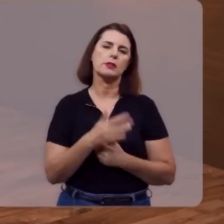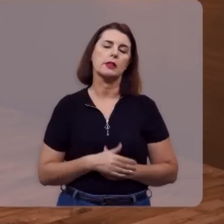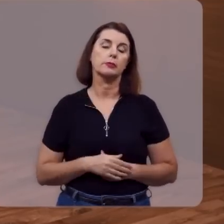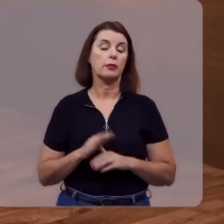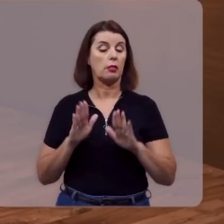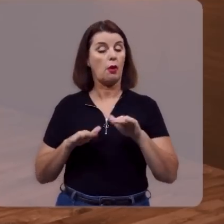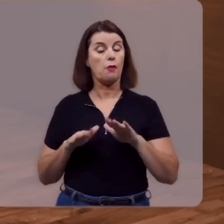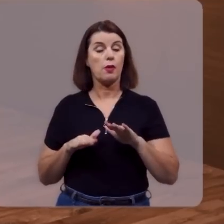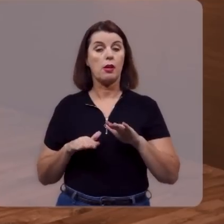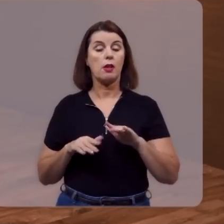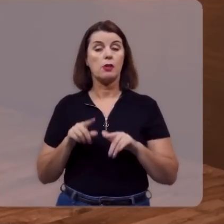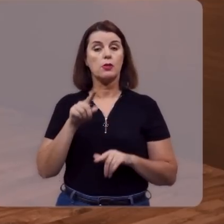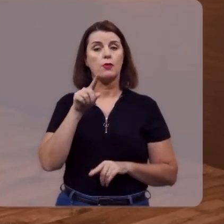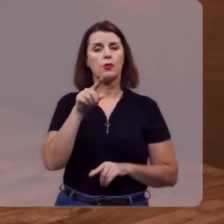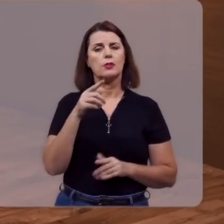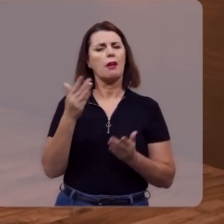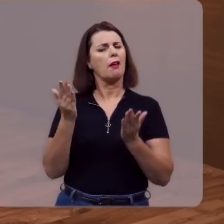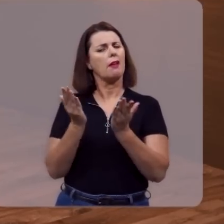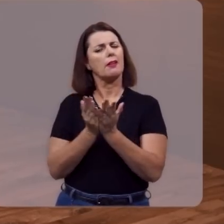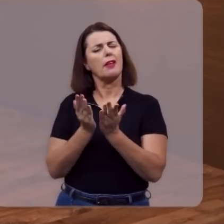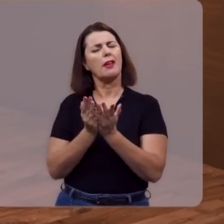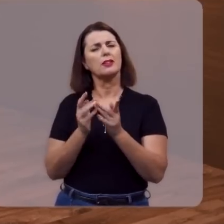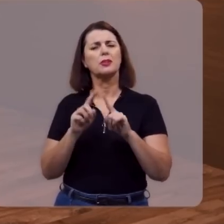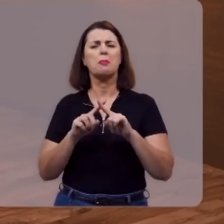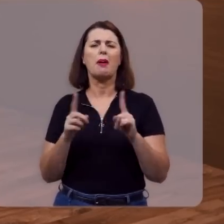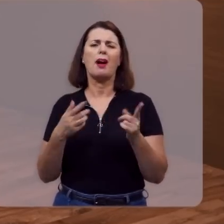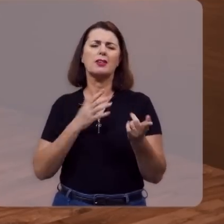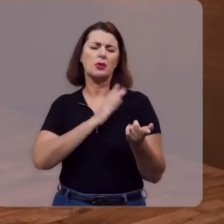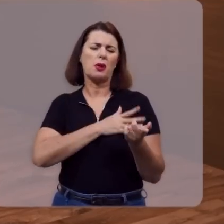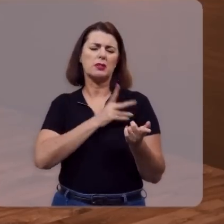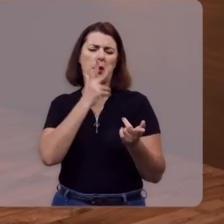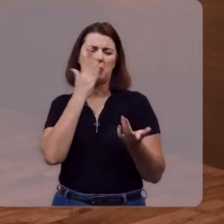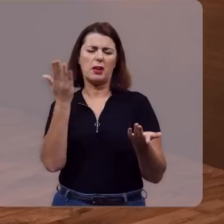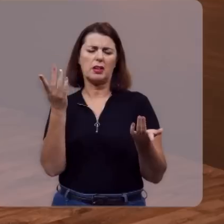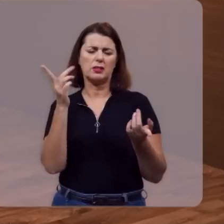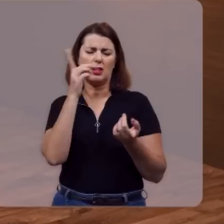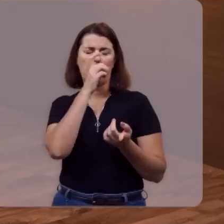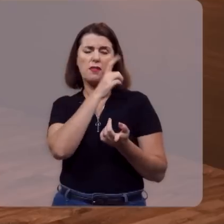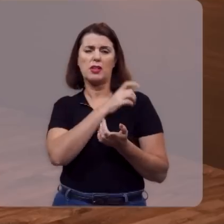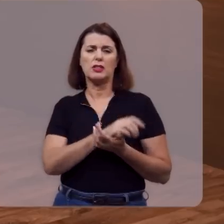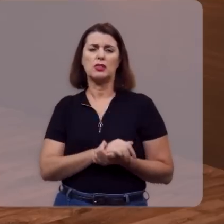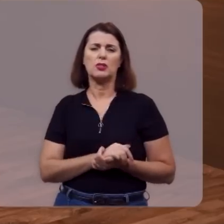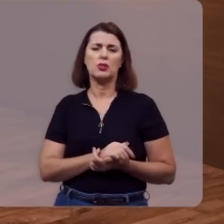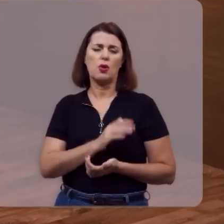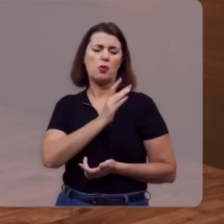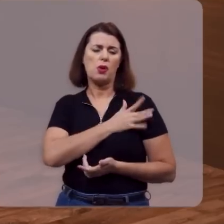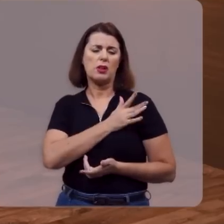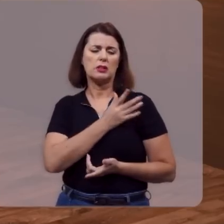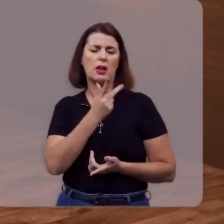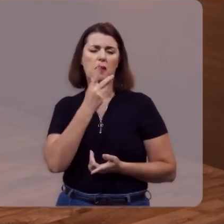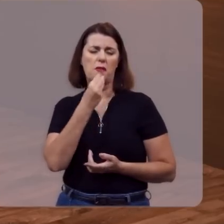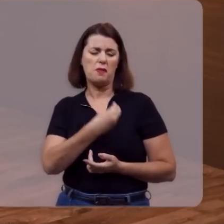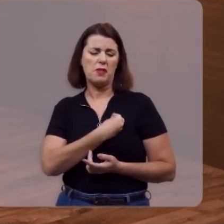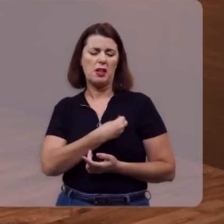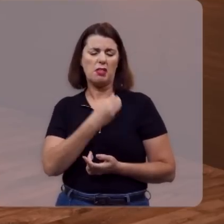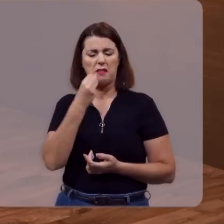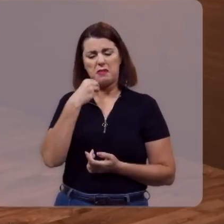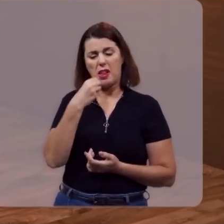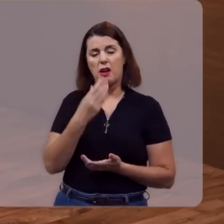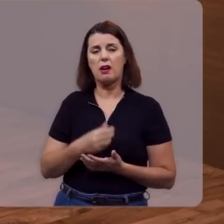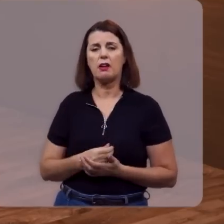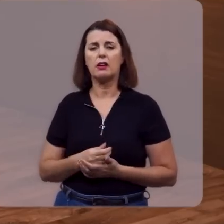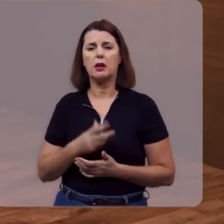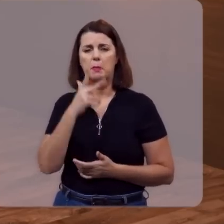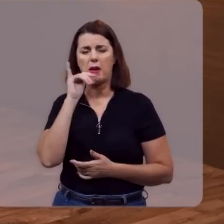Talvez você é um cristão, mas está com o coração apático, com a vida morna, com